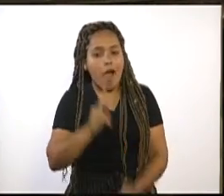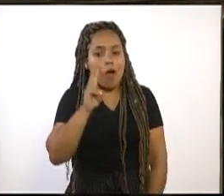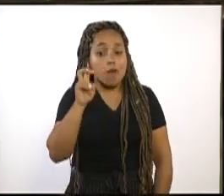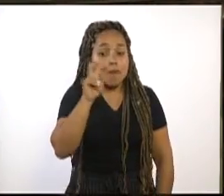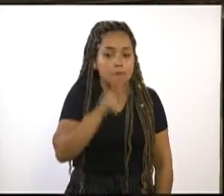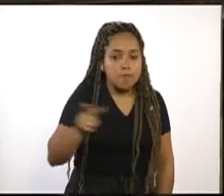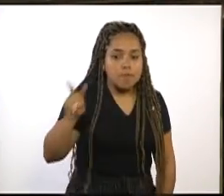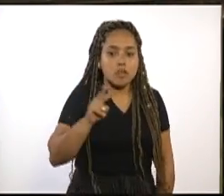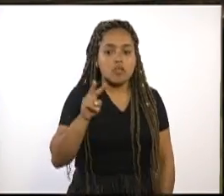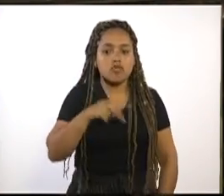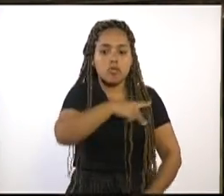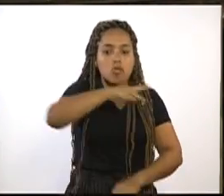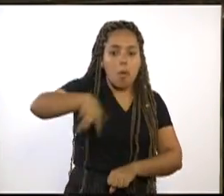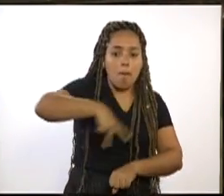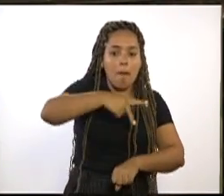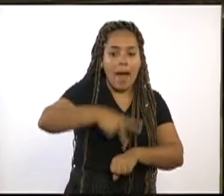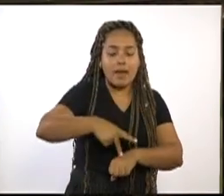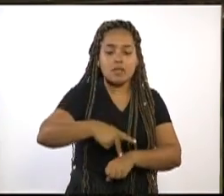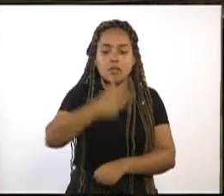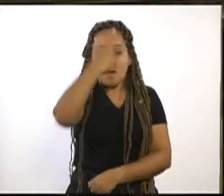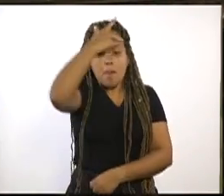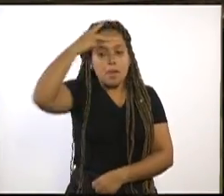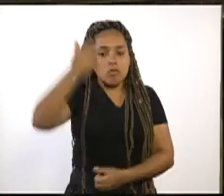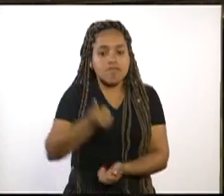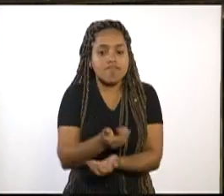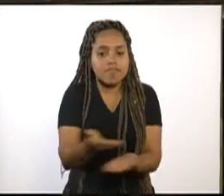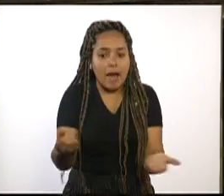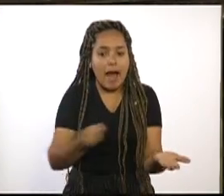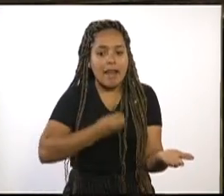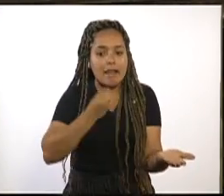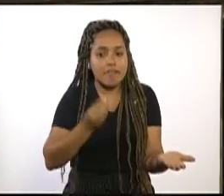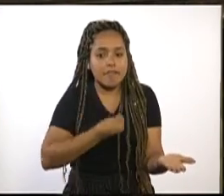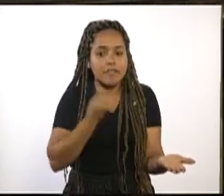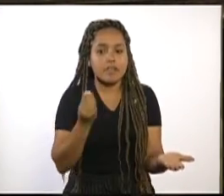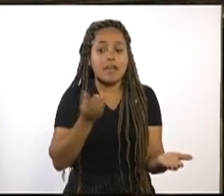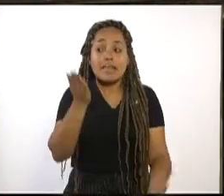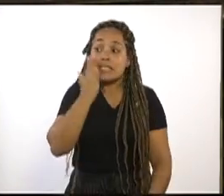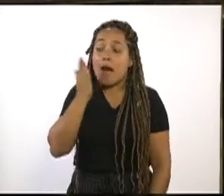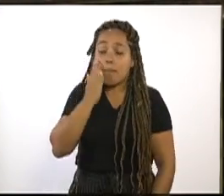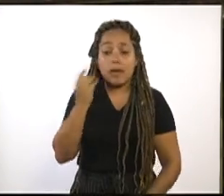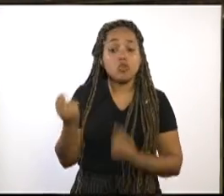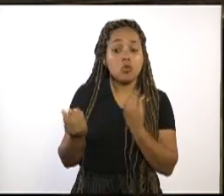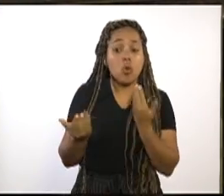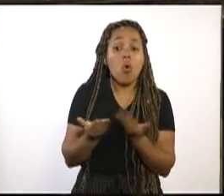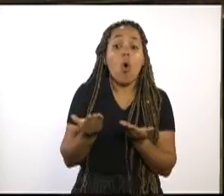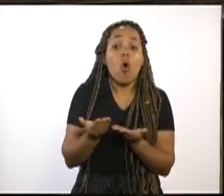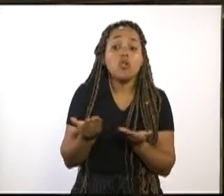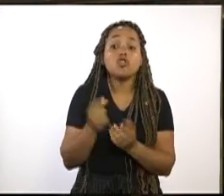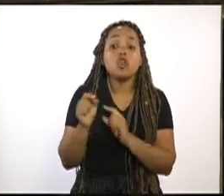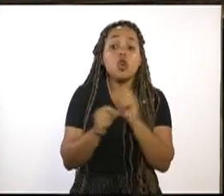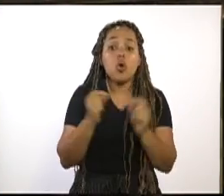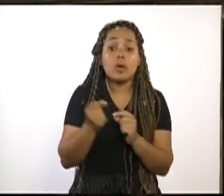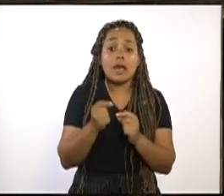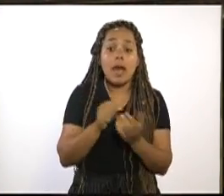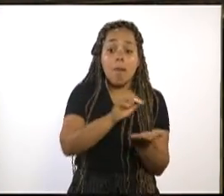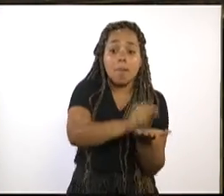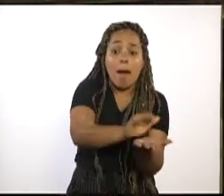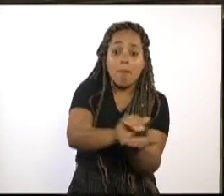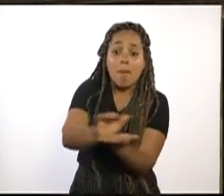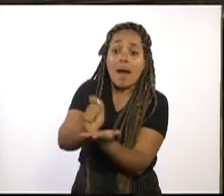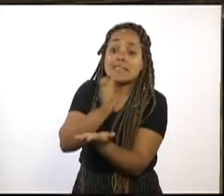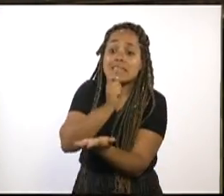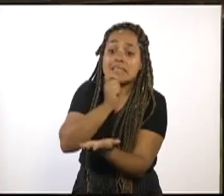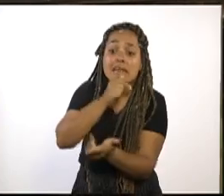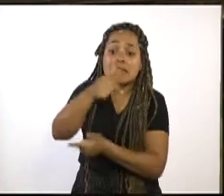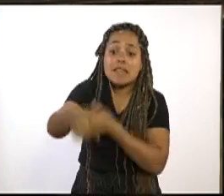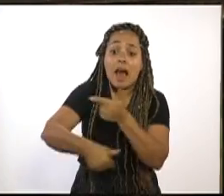e daquelas pessoas que ali vivem, pensando no que é hoje a situação de desemprego extremo no estado do Rio de Janeiro,